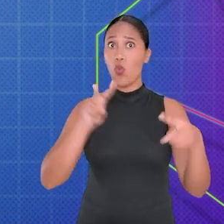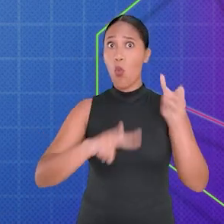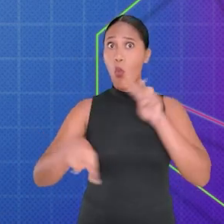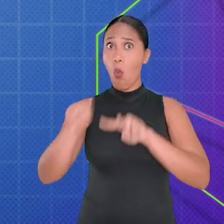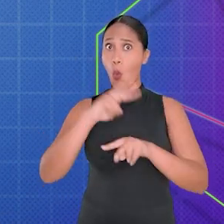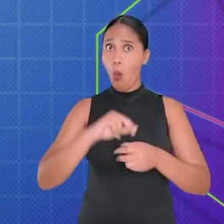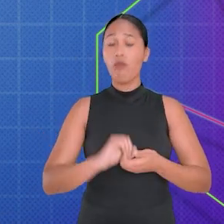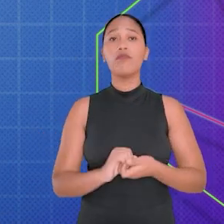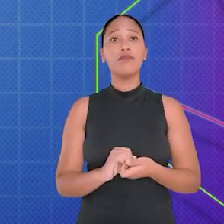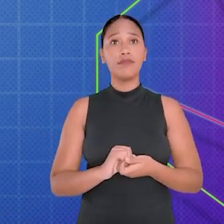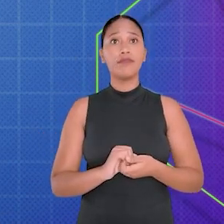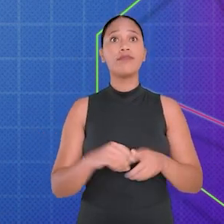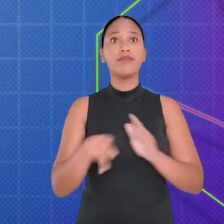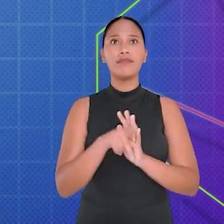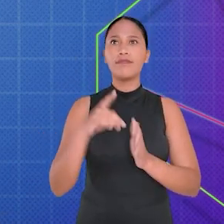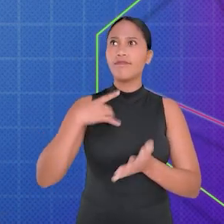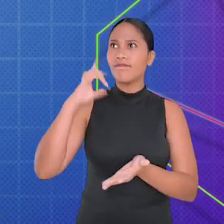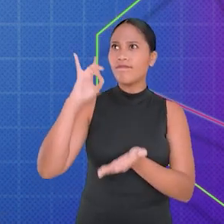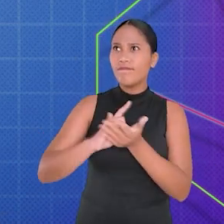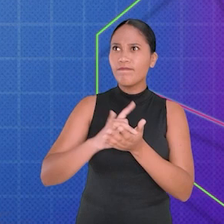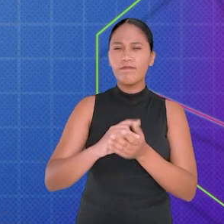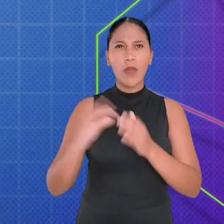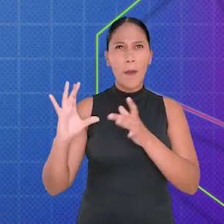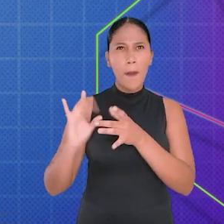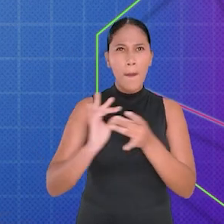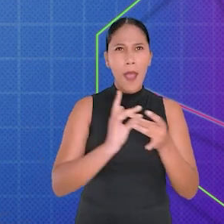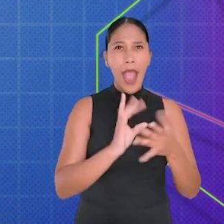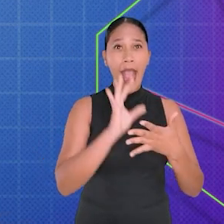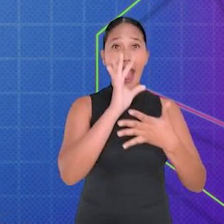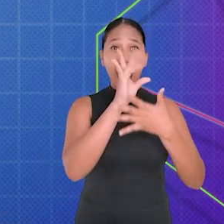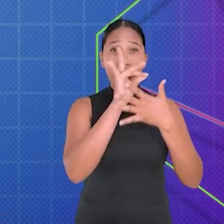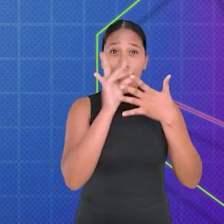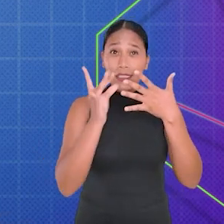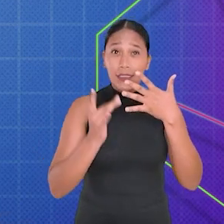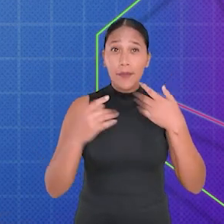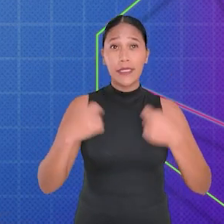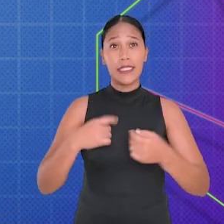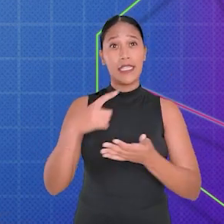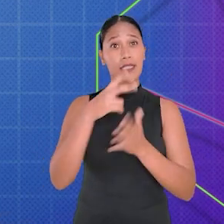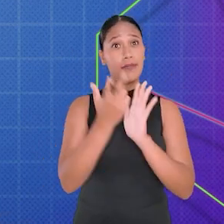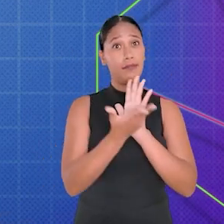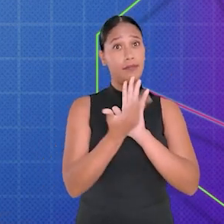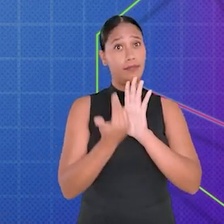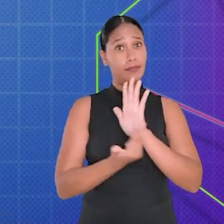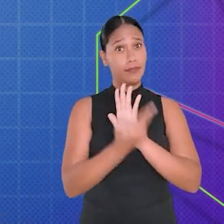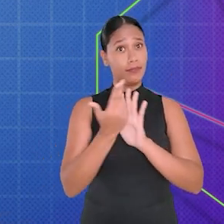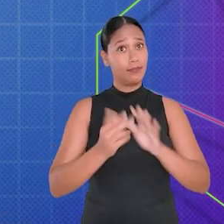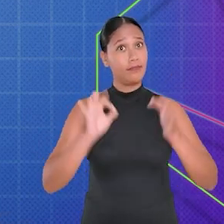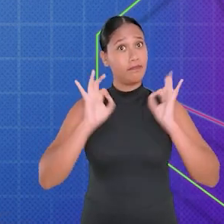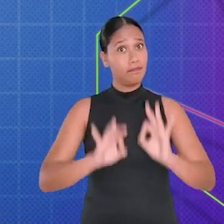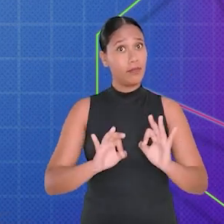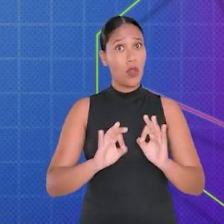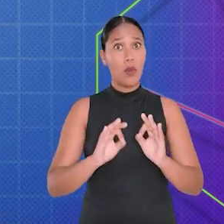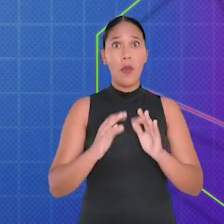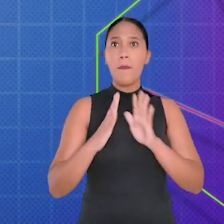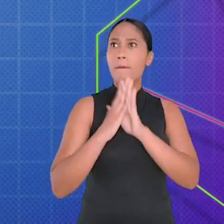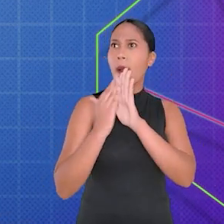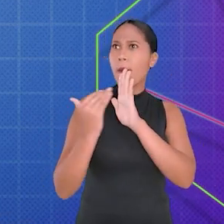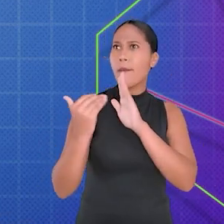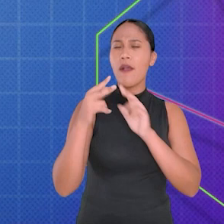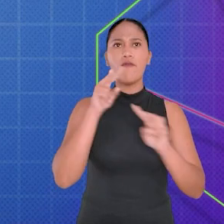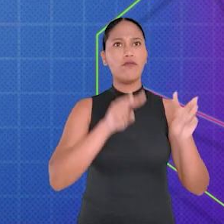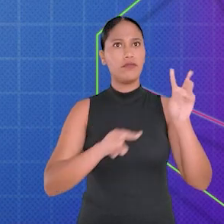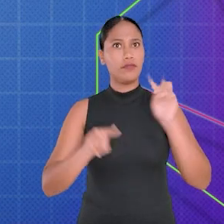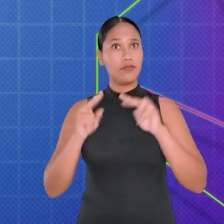Para que o jogo pareça com um universo coeso e convincente, cada elemento precisa ser desenhado de forma coerente e seguir o mesmo